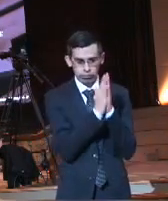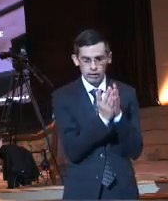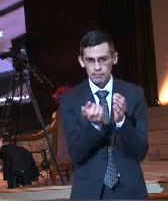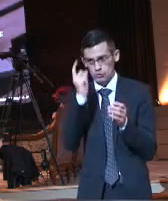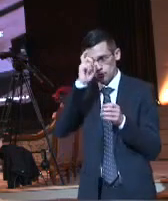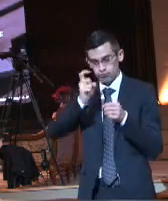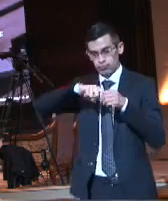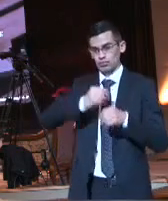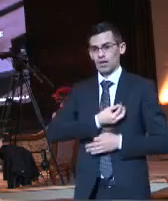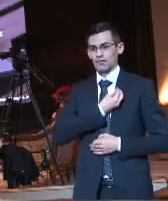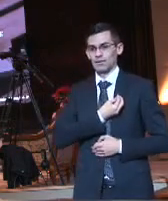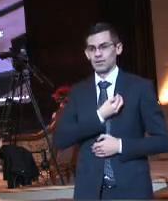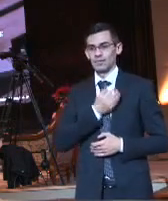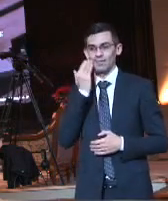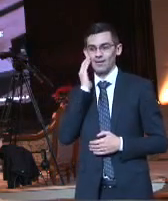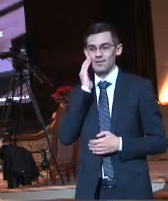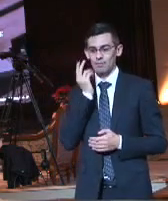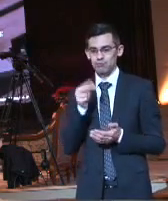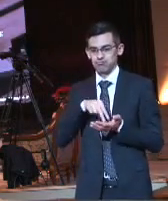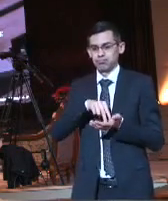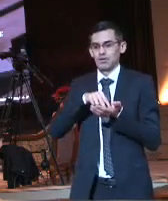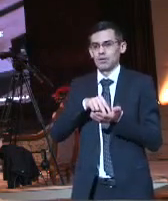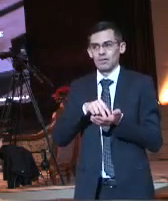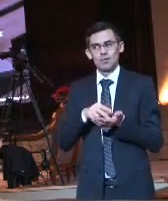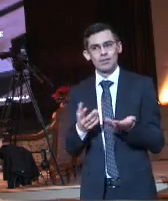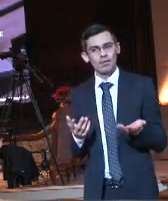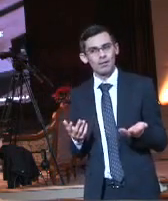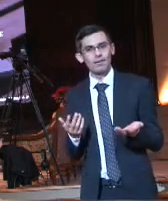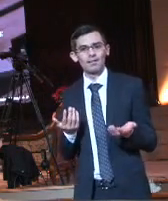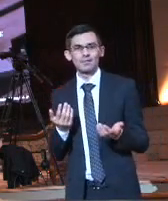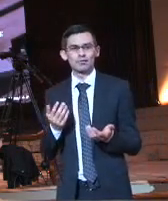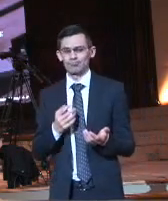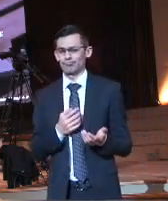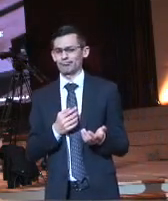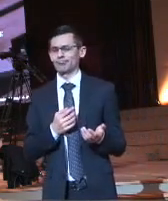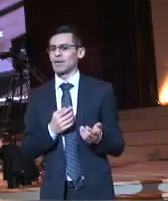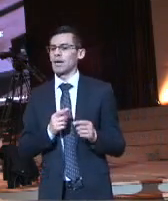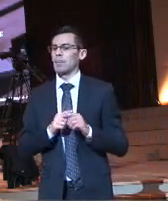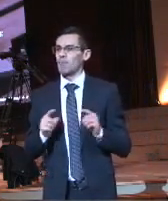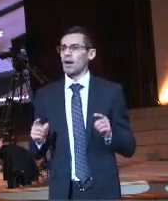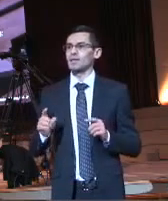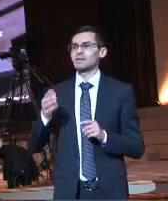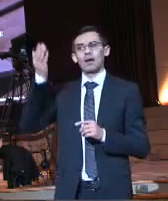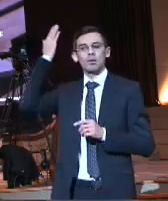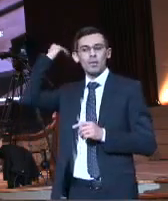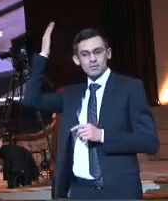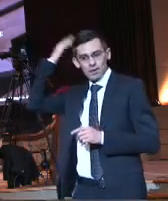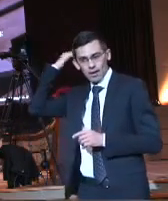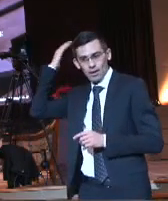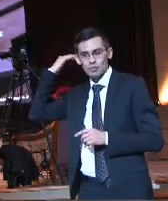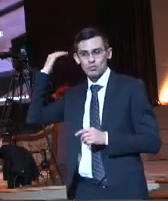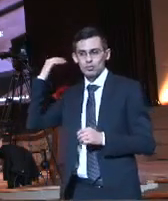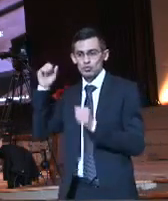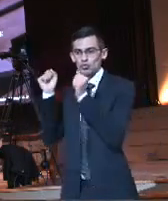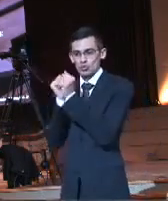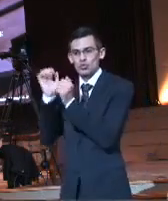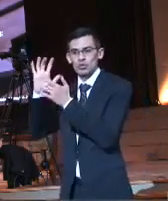Não é verdade? Você não concorda comigo? Não, lá no tempo de Jesus talvez, mas